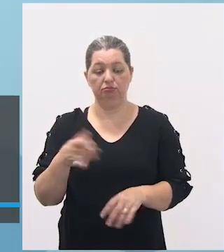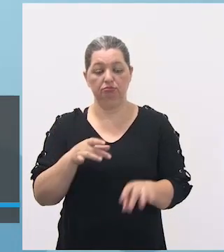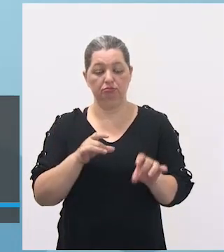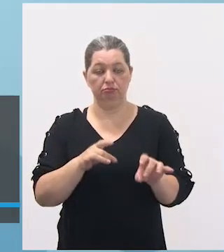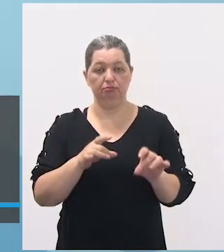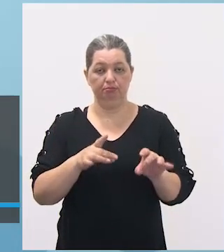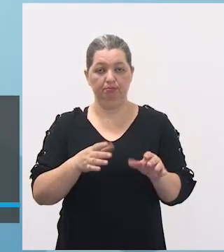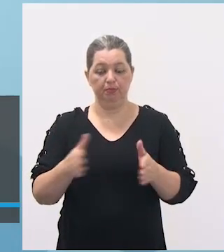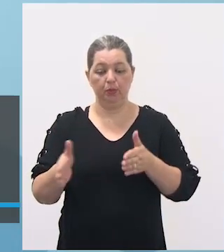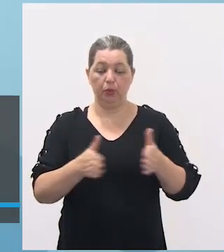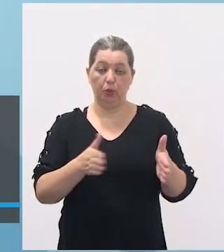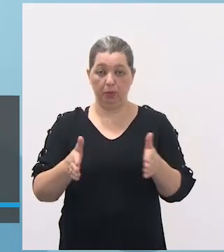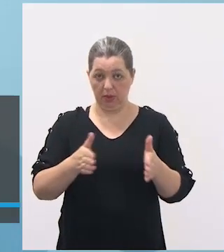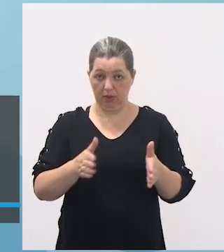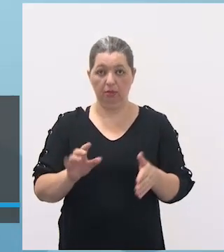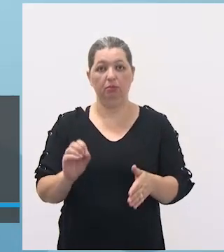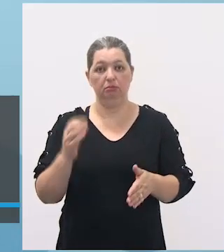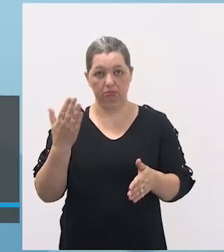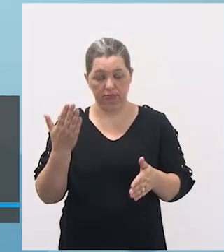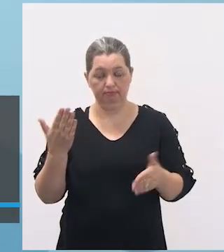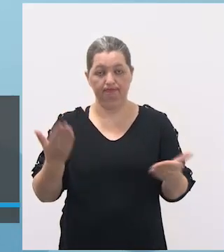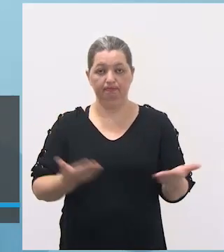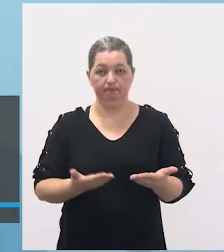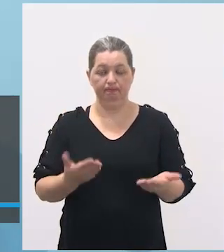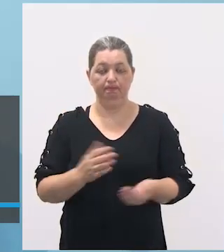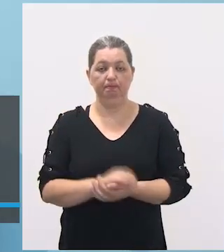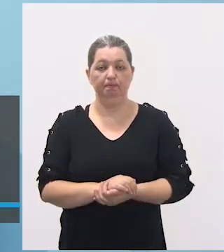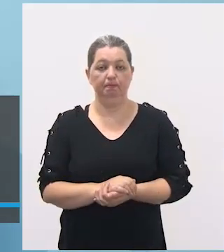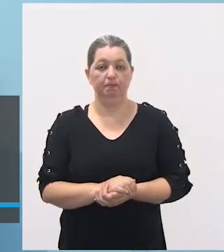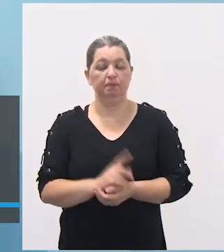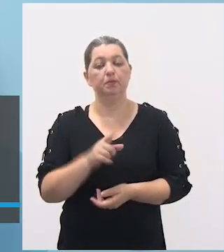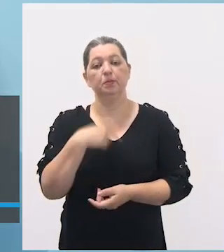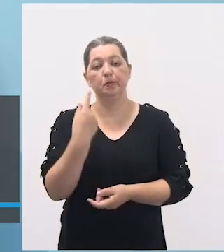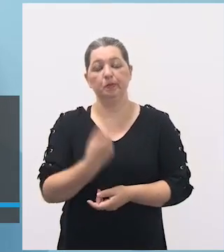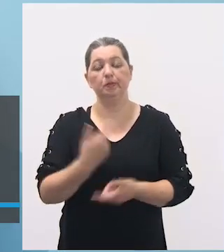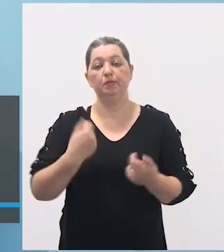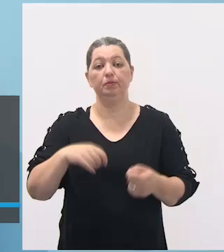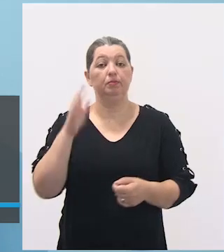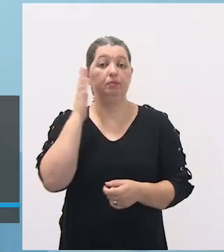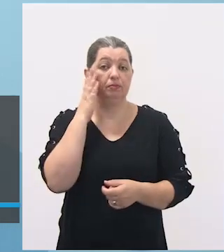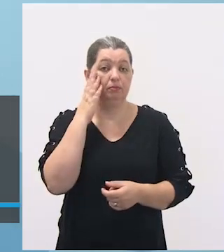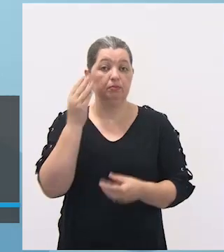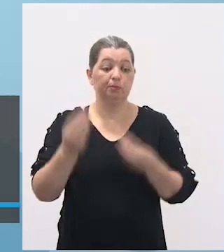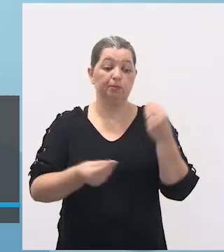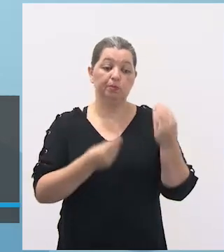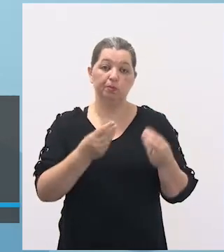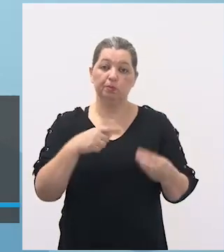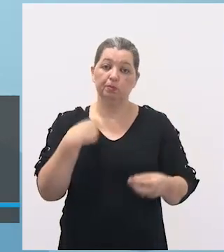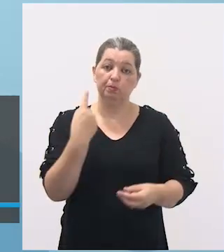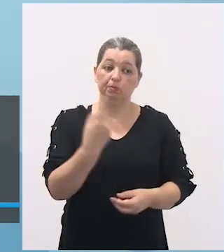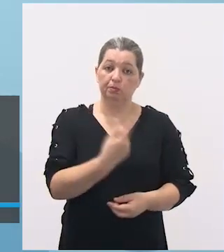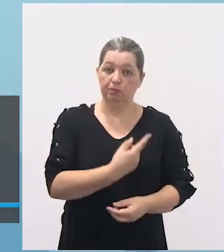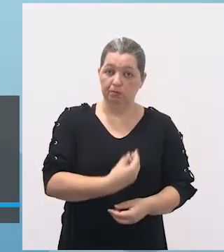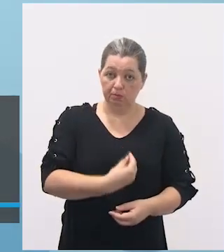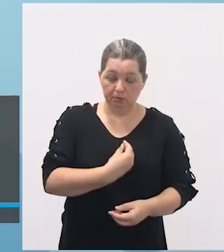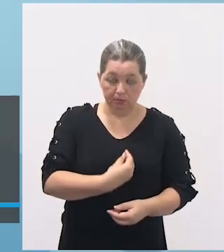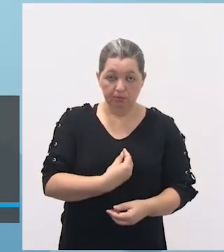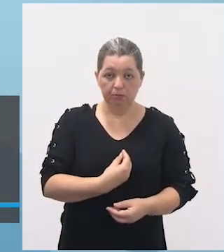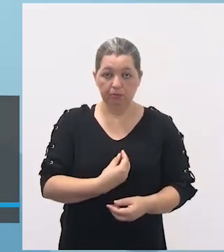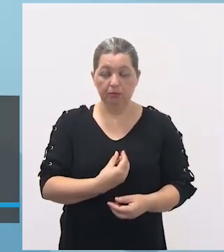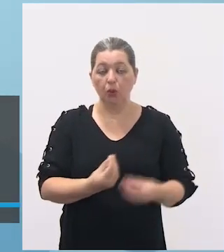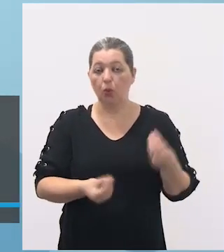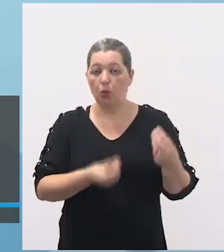momento como esse, né? Então, a gente precisa saber como nós estamos para saber como chegar